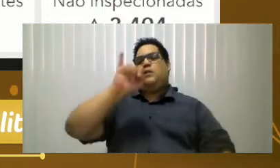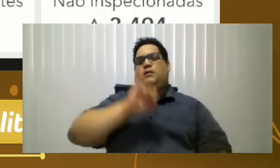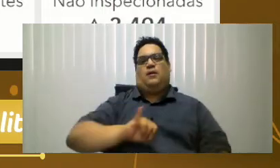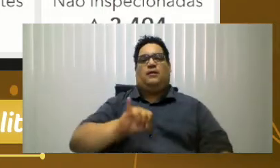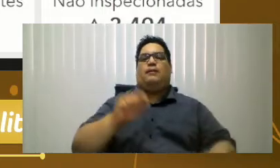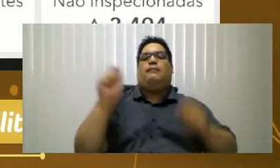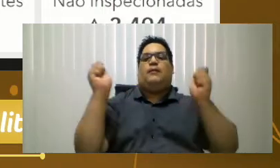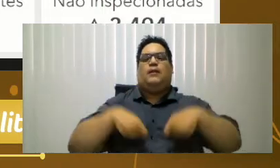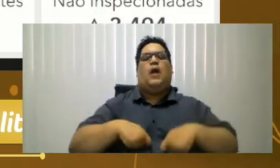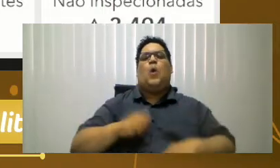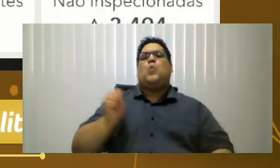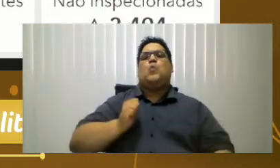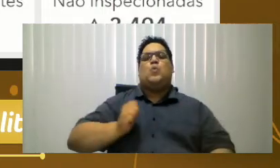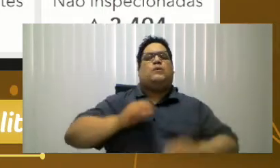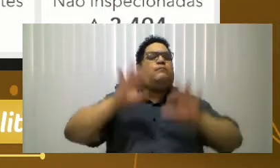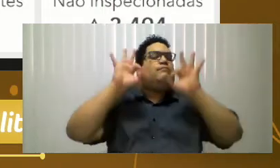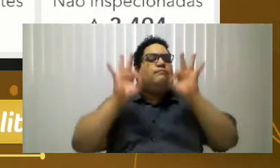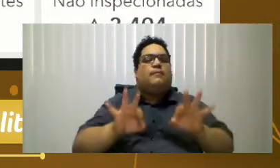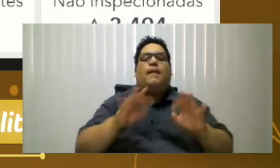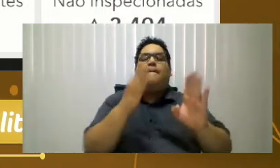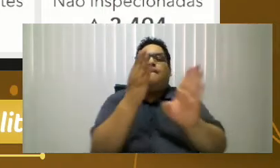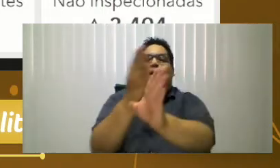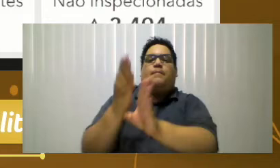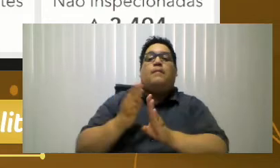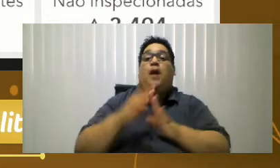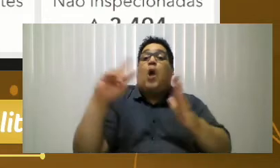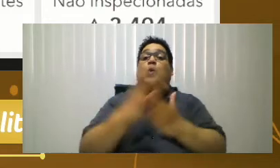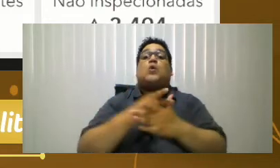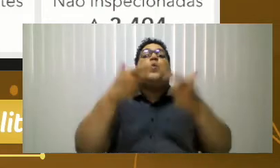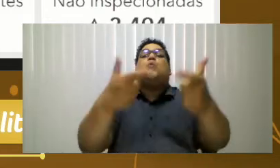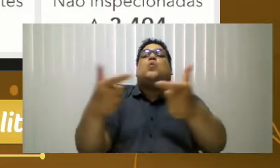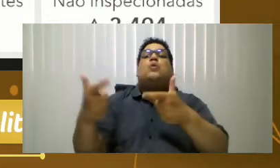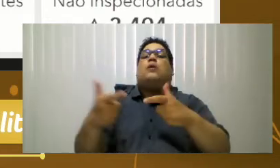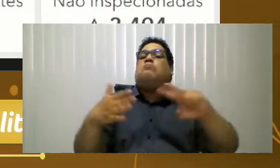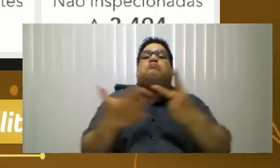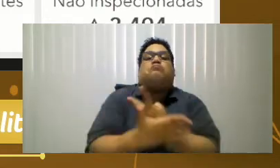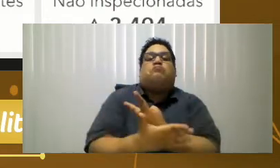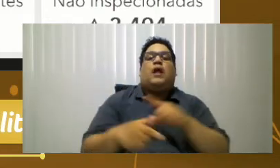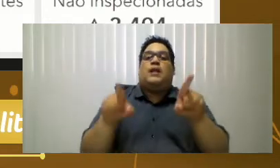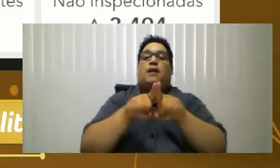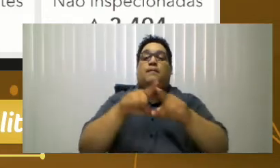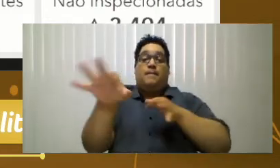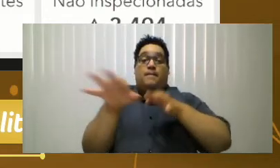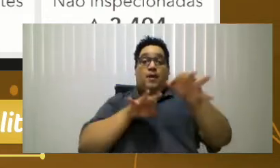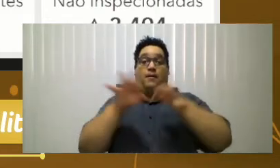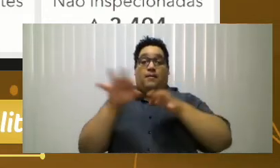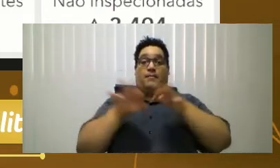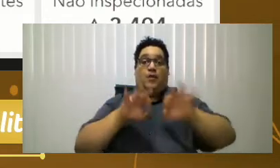ajuda bastante a identificar cada ocorrência e a prepararmos